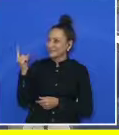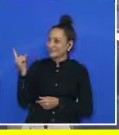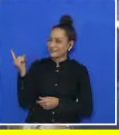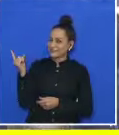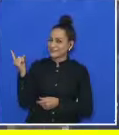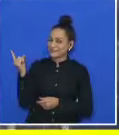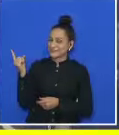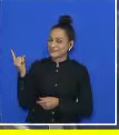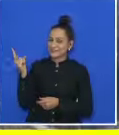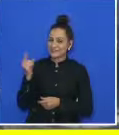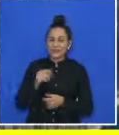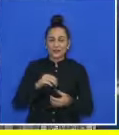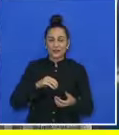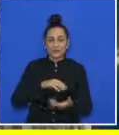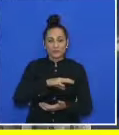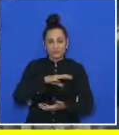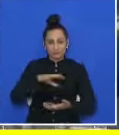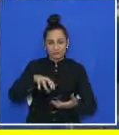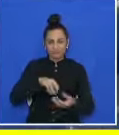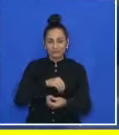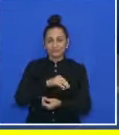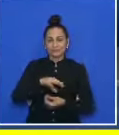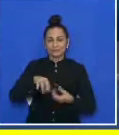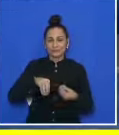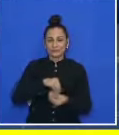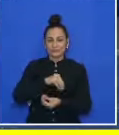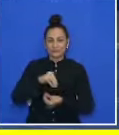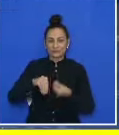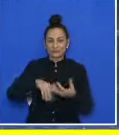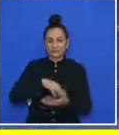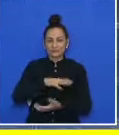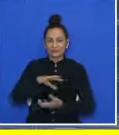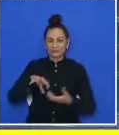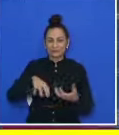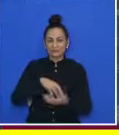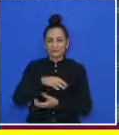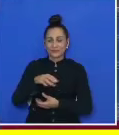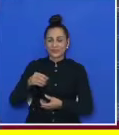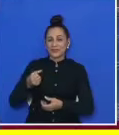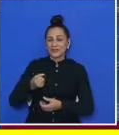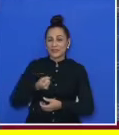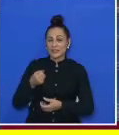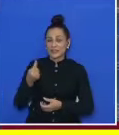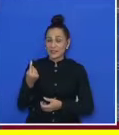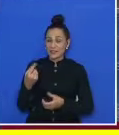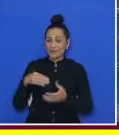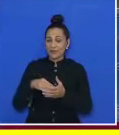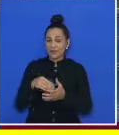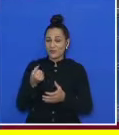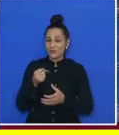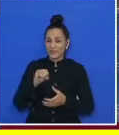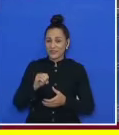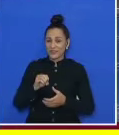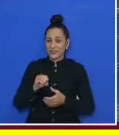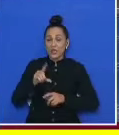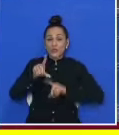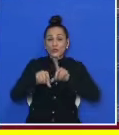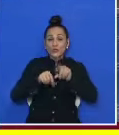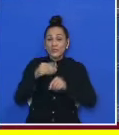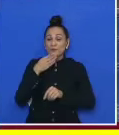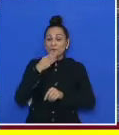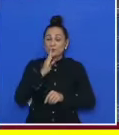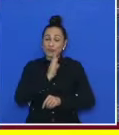Valendo! Globo recarregado, embaralhando 80 bolas numeradas de 01 a 80.